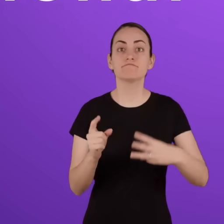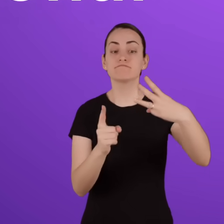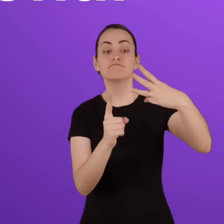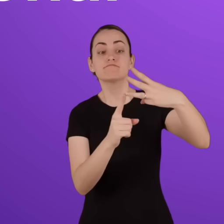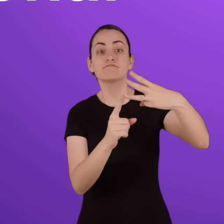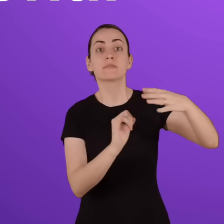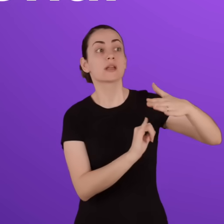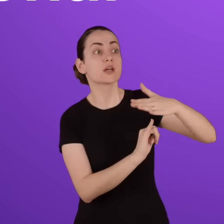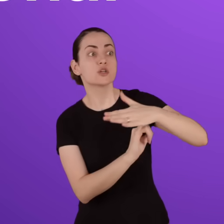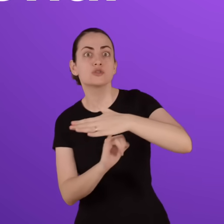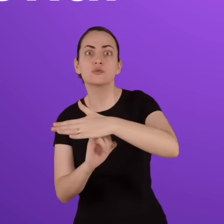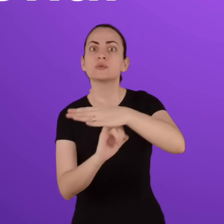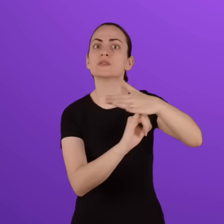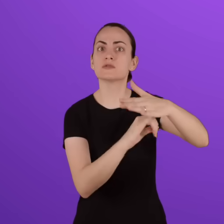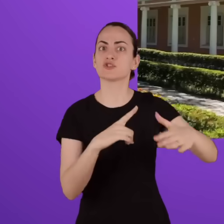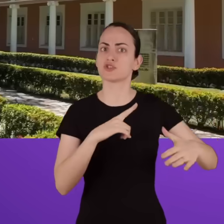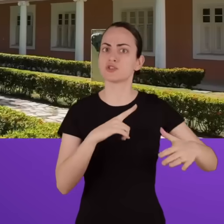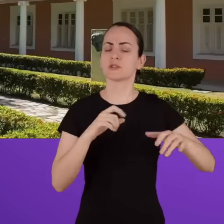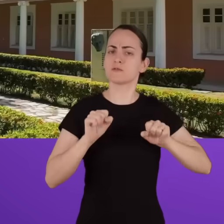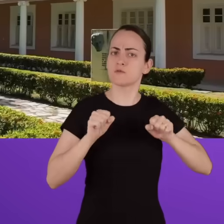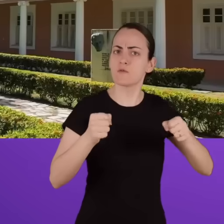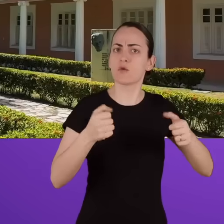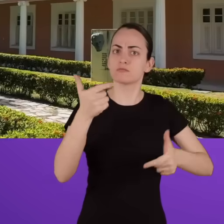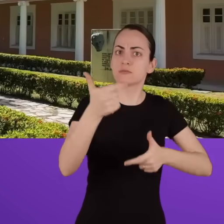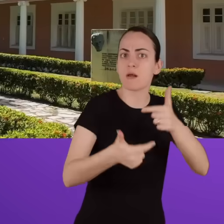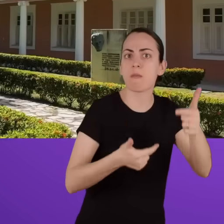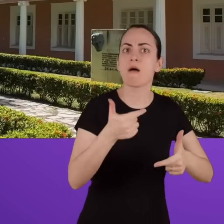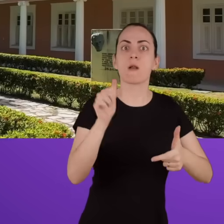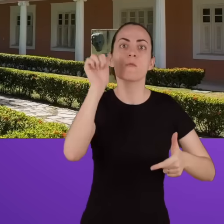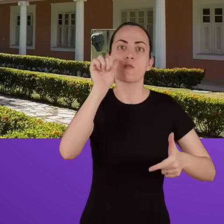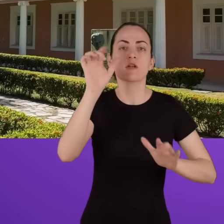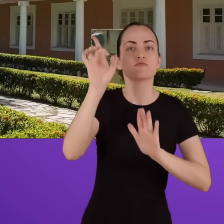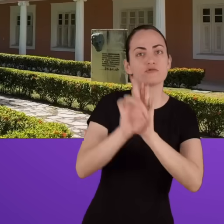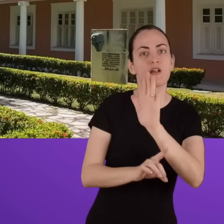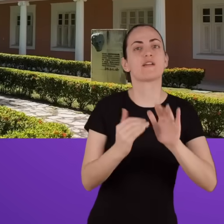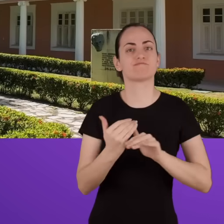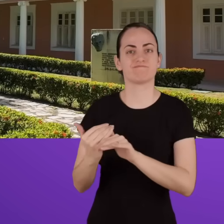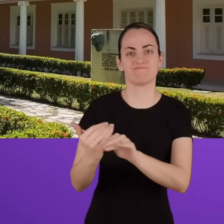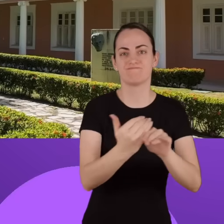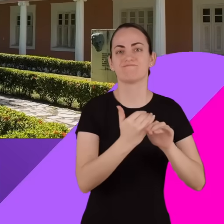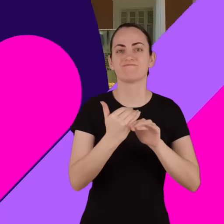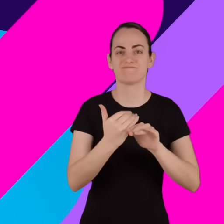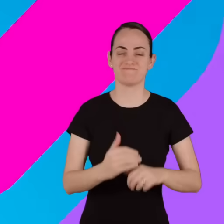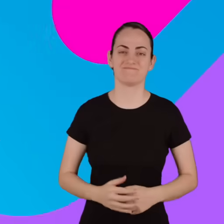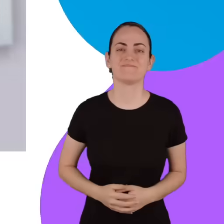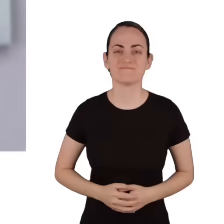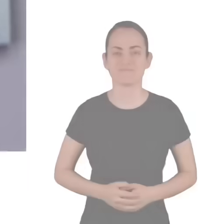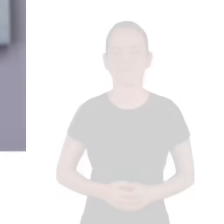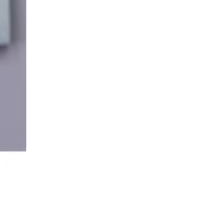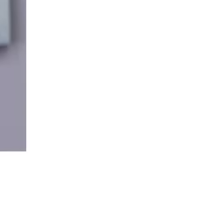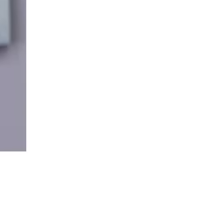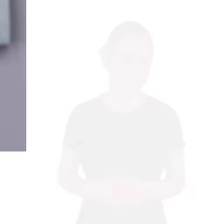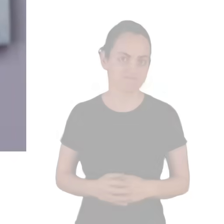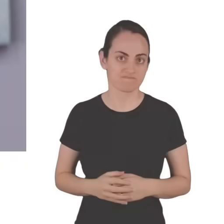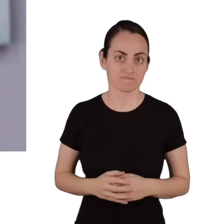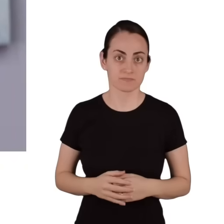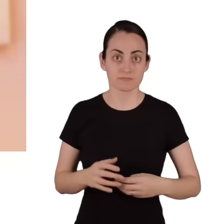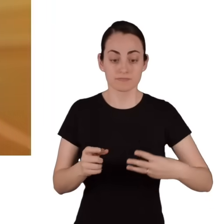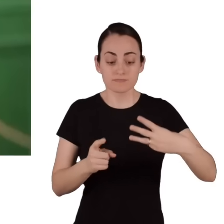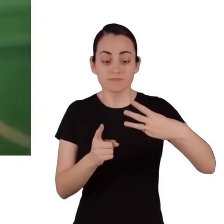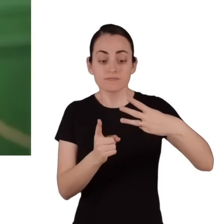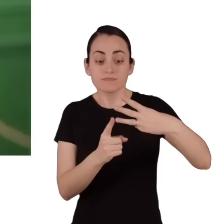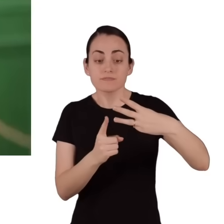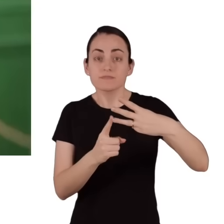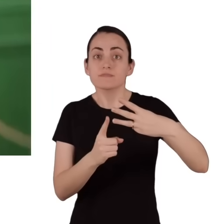e Mérito Institucional, que destaca instituições comprometidas com a igualdade de gênero. A